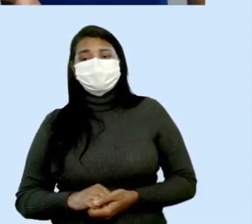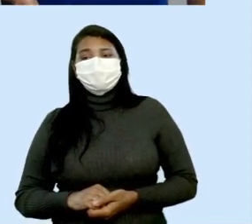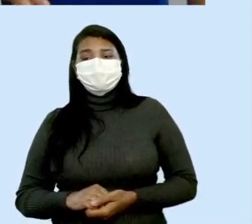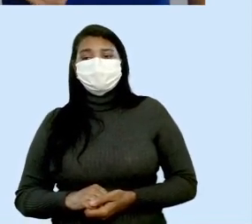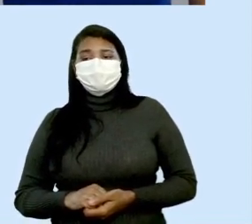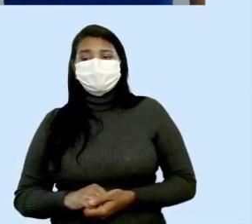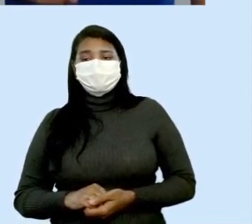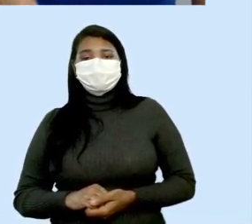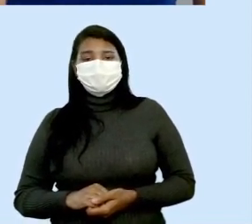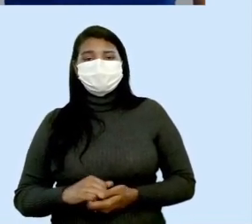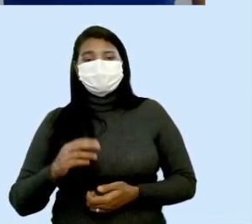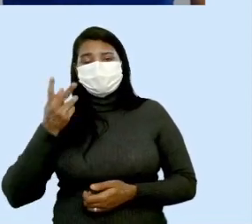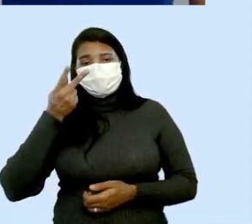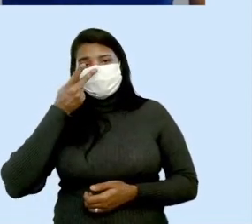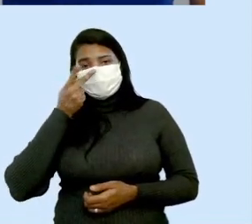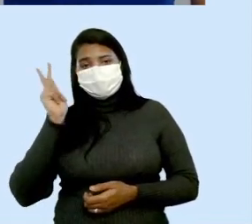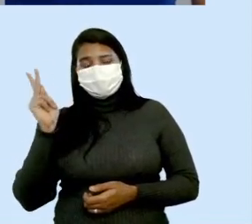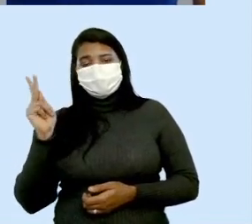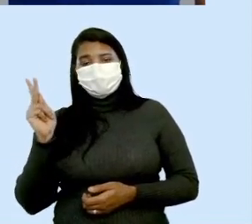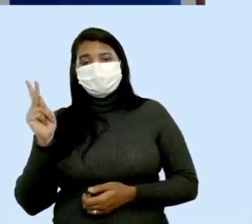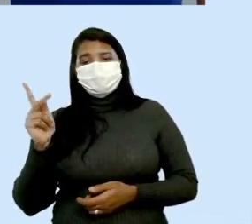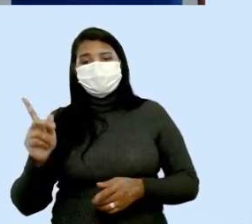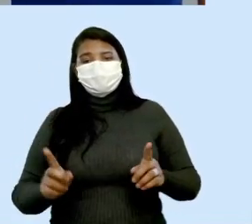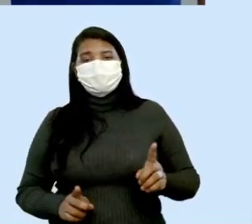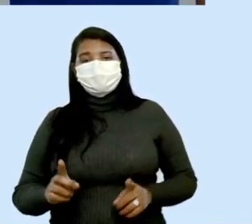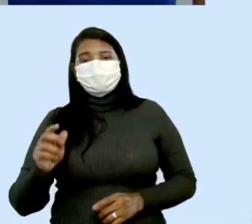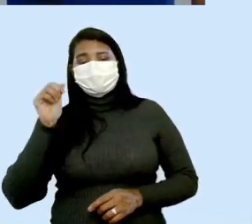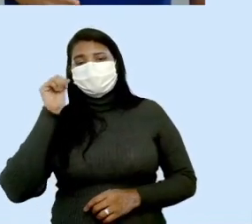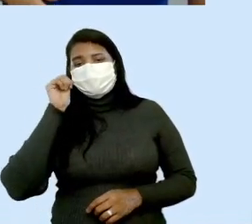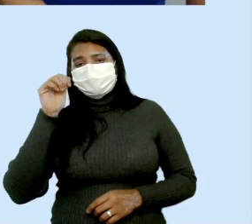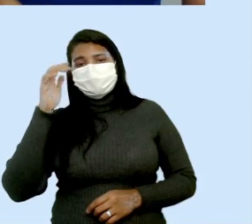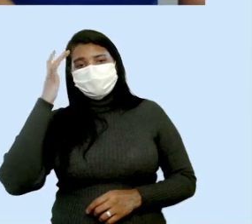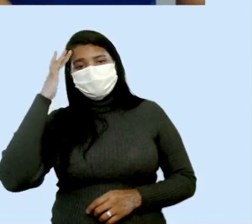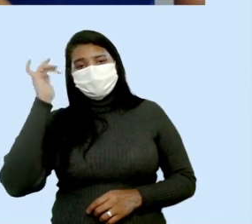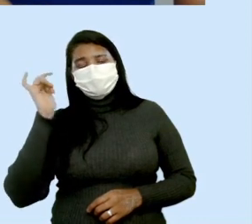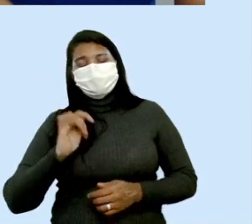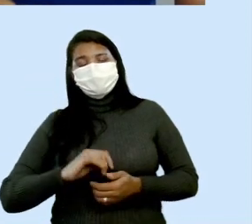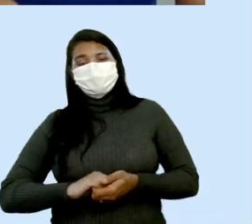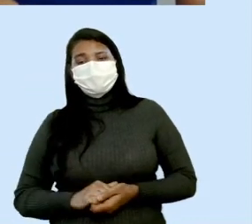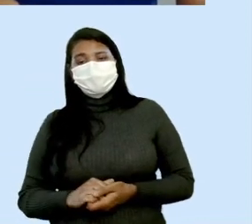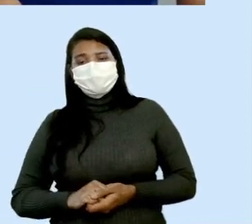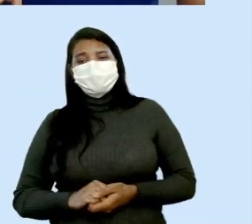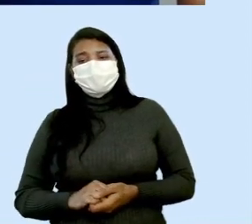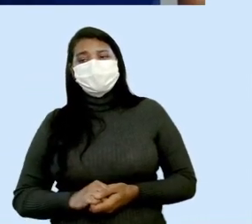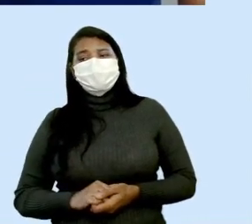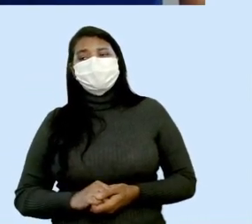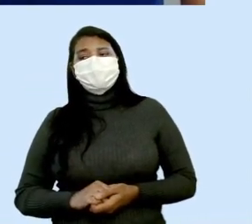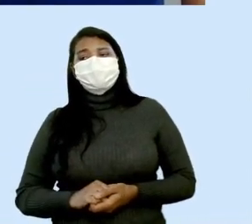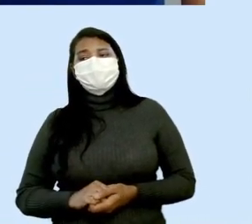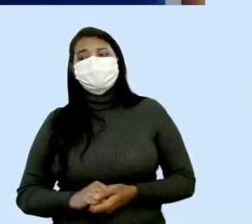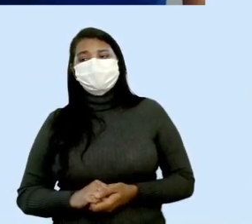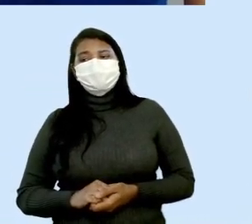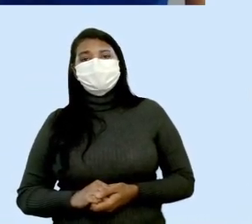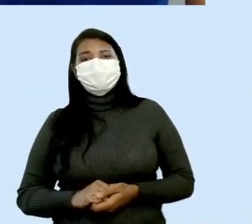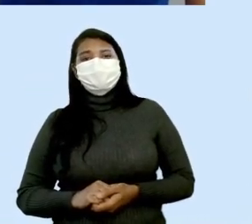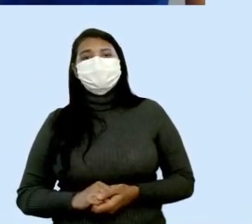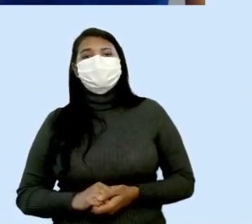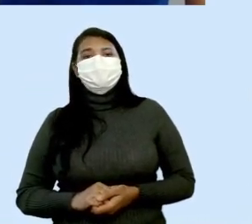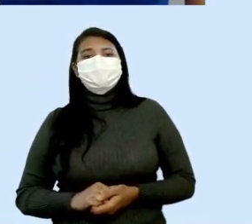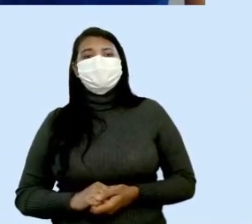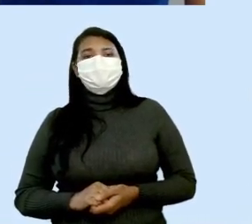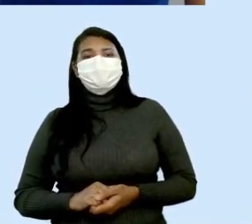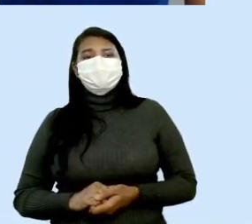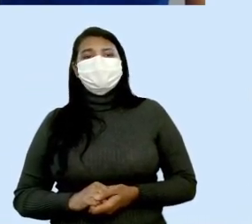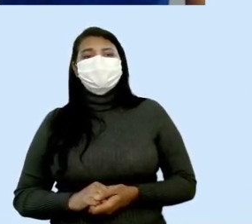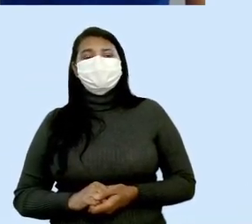cousin tomorrow. Visitarei minha prima amanhã. They will arrive at night. They will